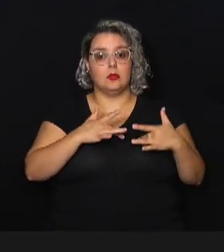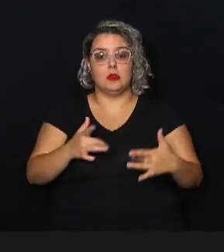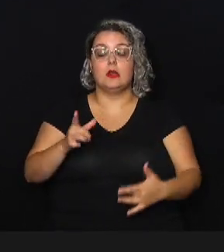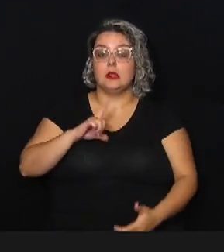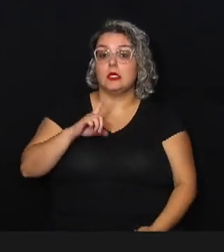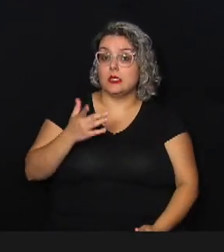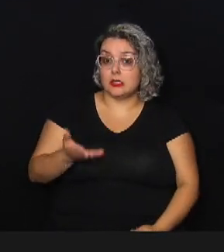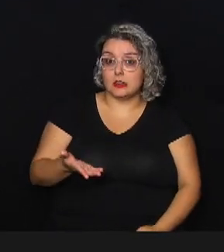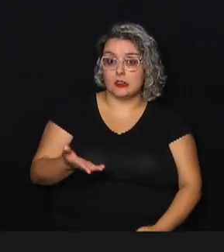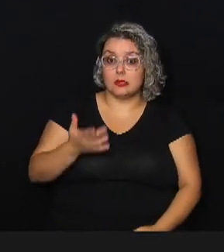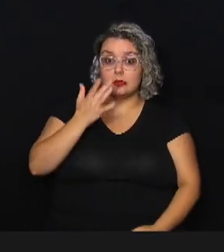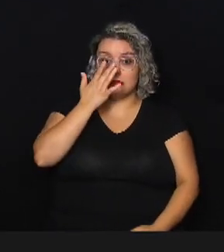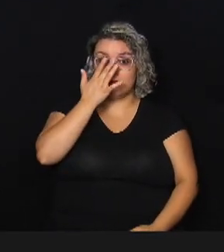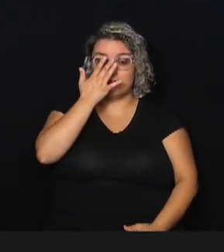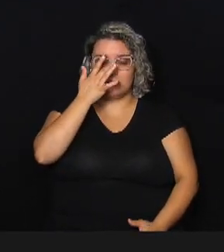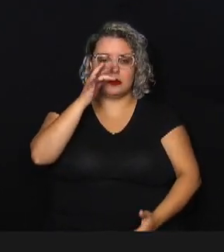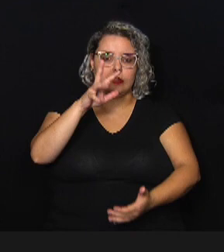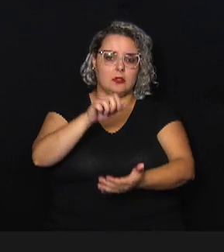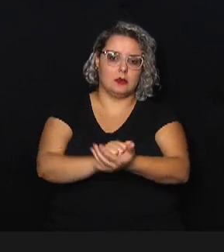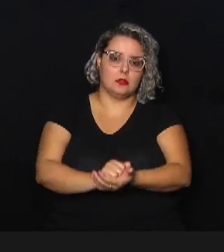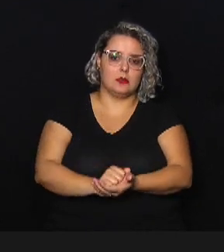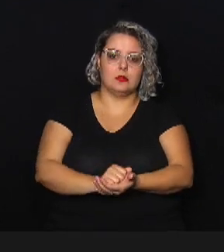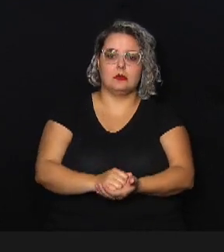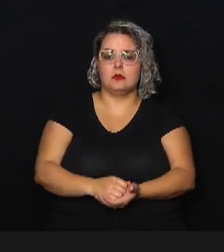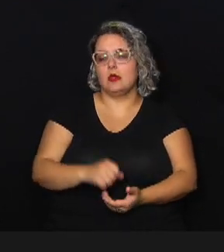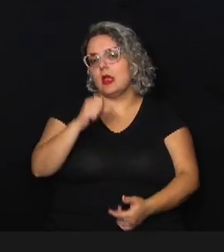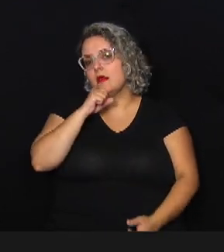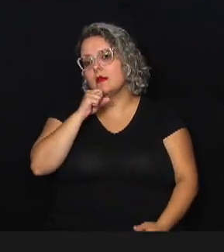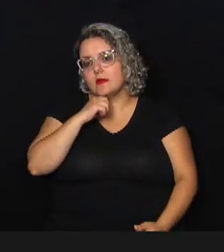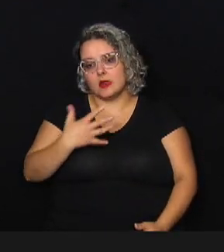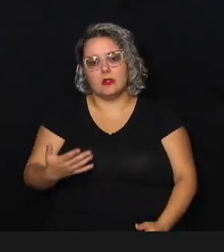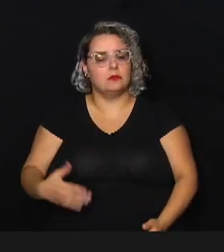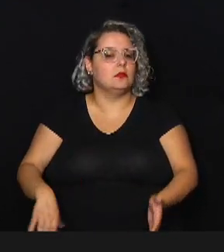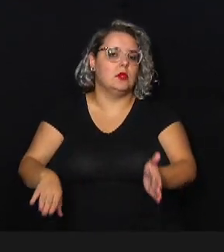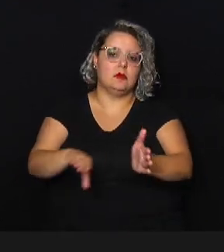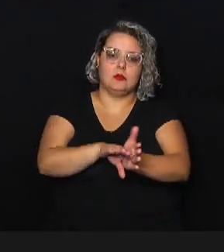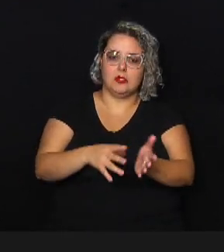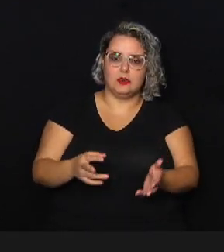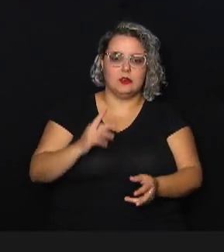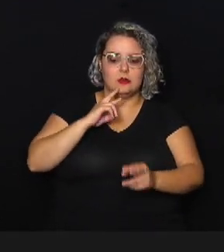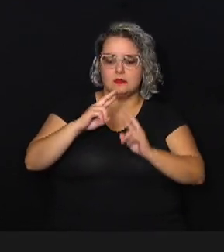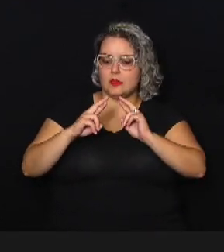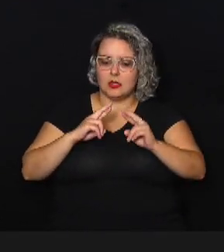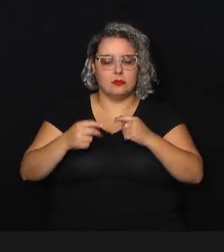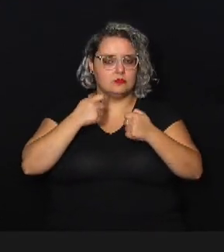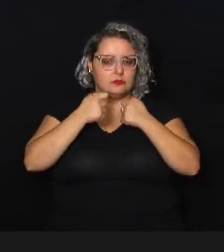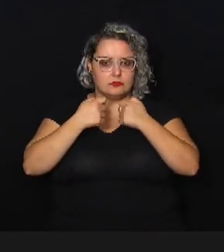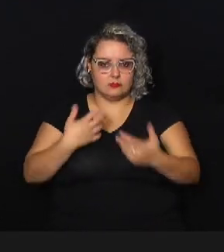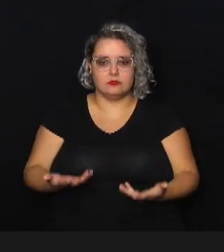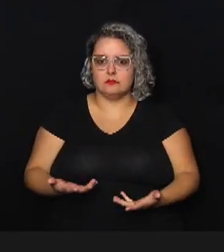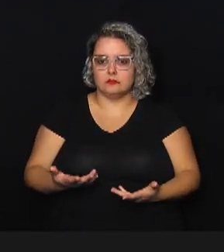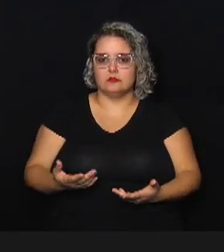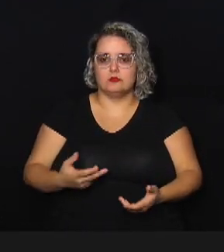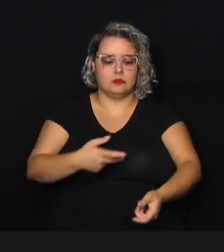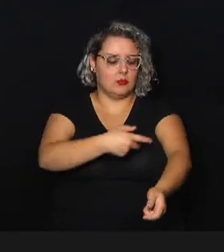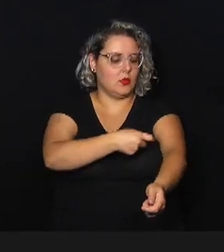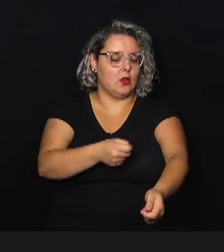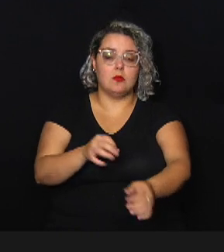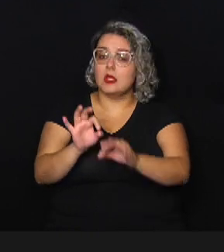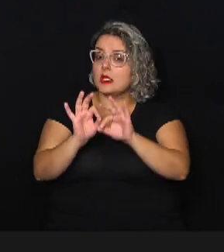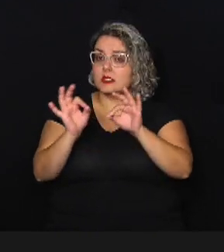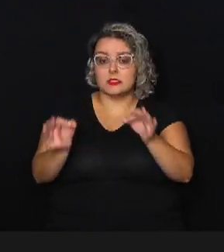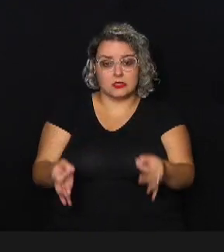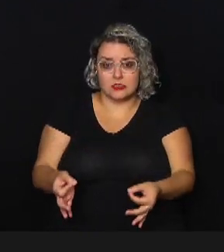então, cadastro desatualizado. O doador vai chegar lá, responder uma entrevista, coletar uma amostrinha de sangue comum,